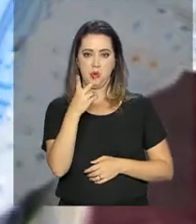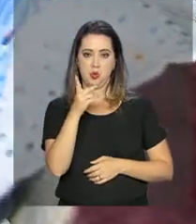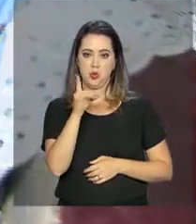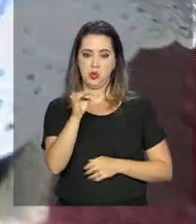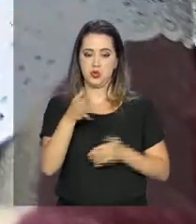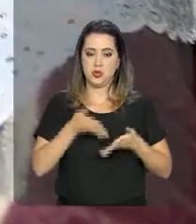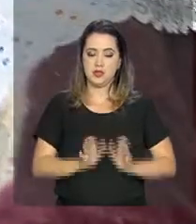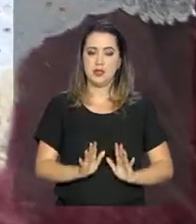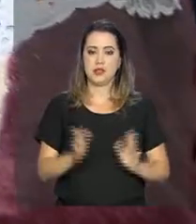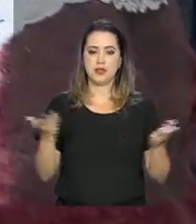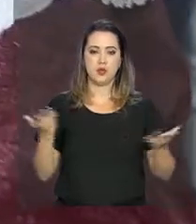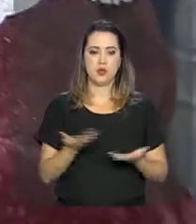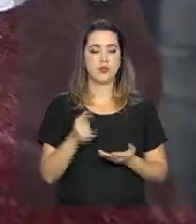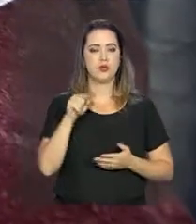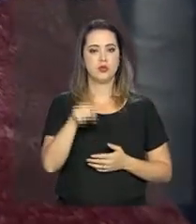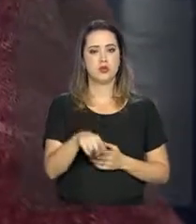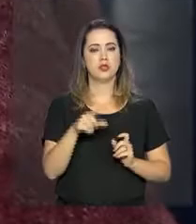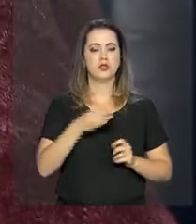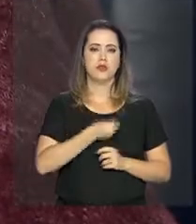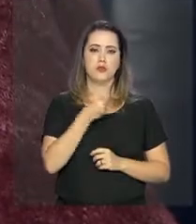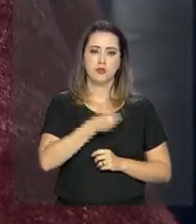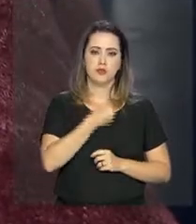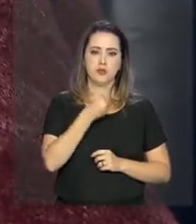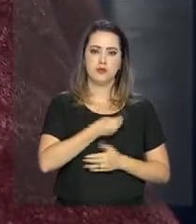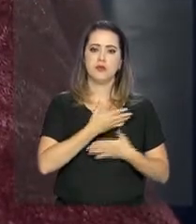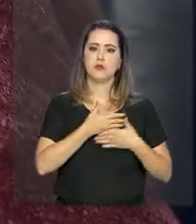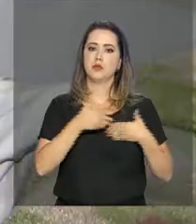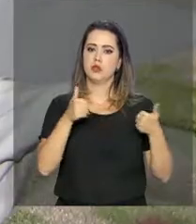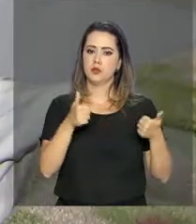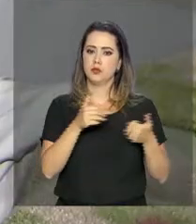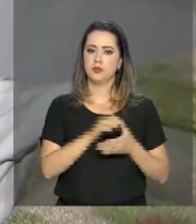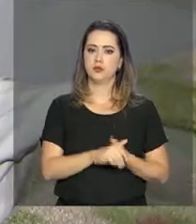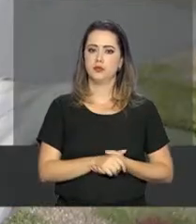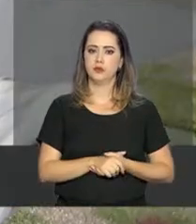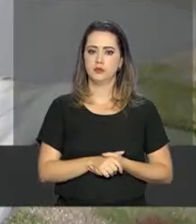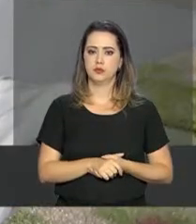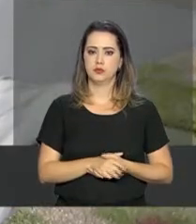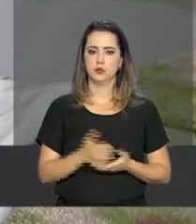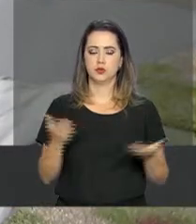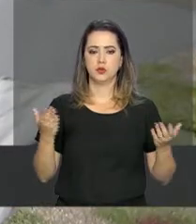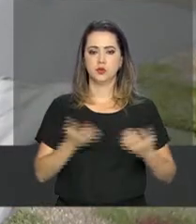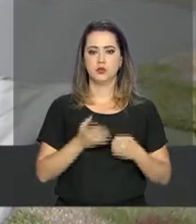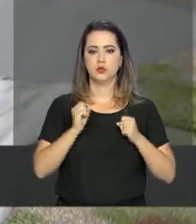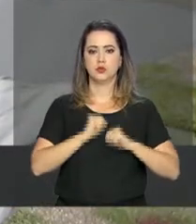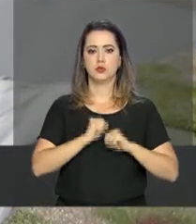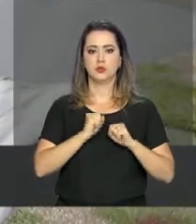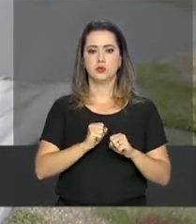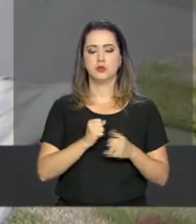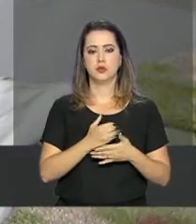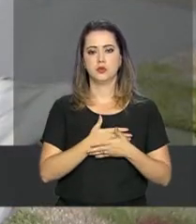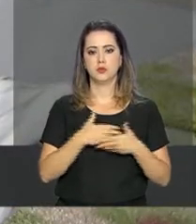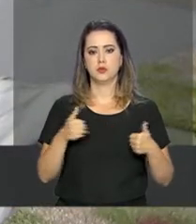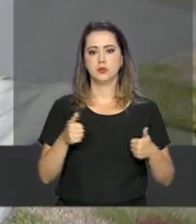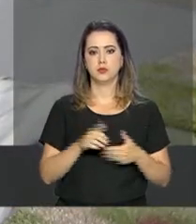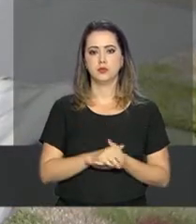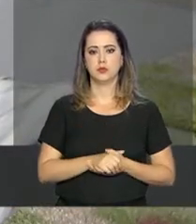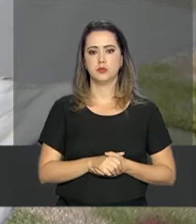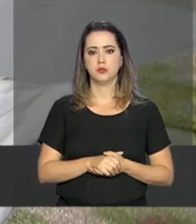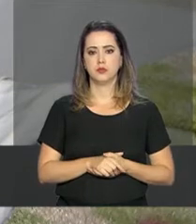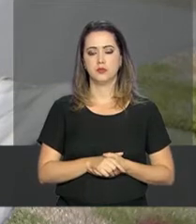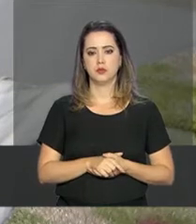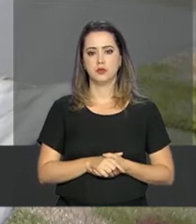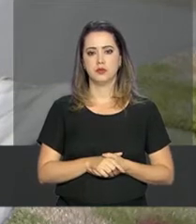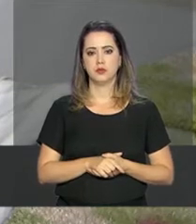para a mãe hoje as condições de vida são melhores as condições estão melhores eles não